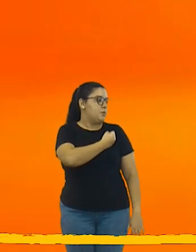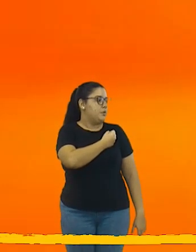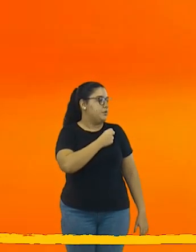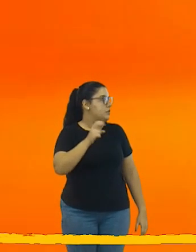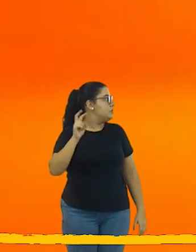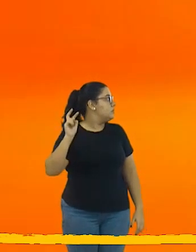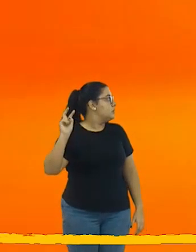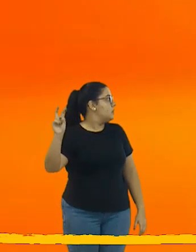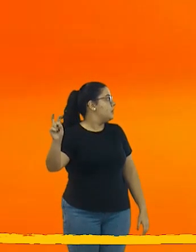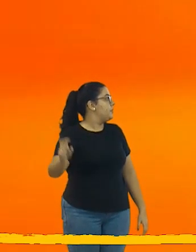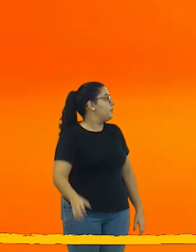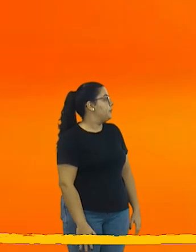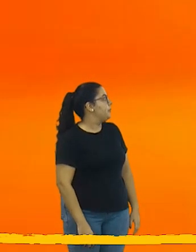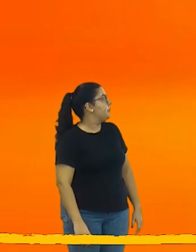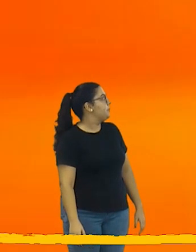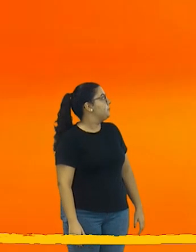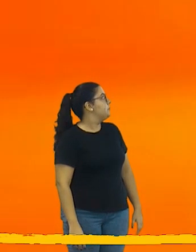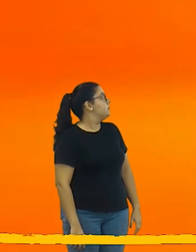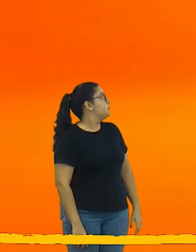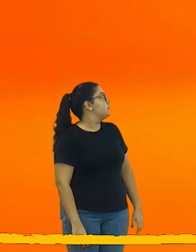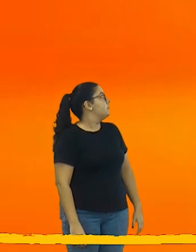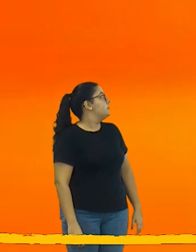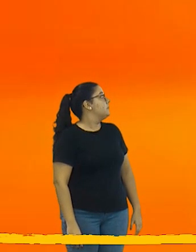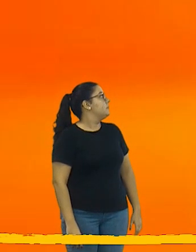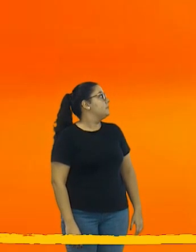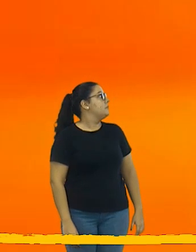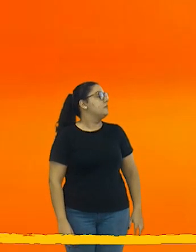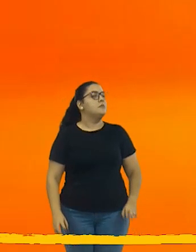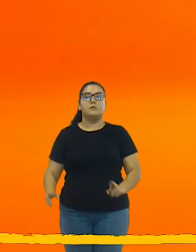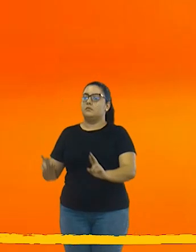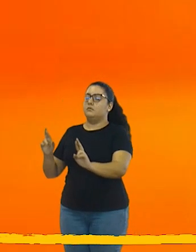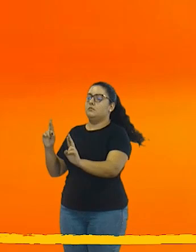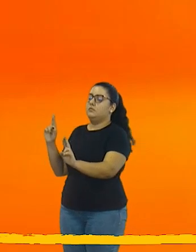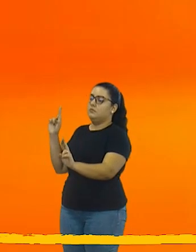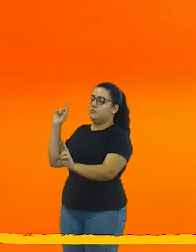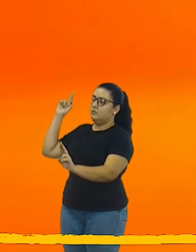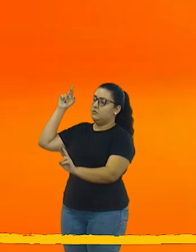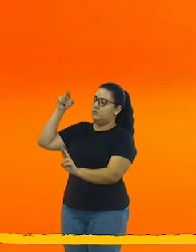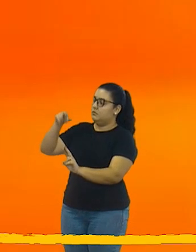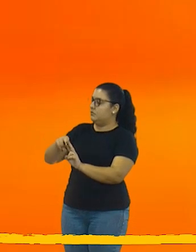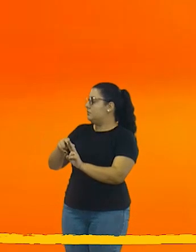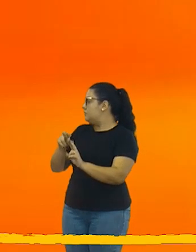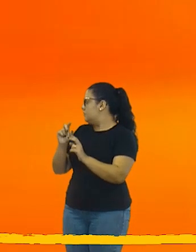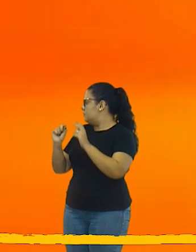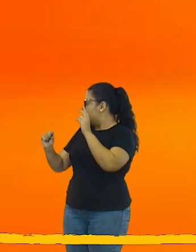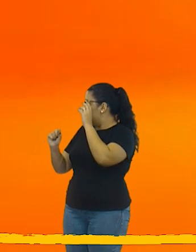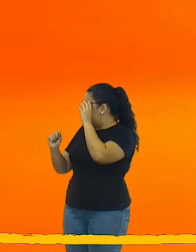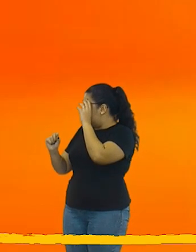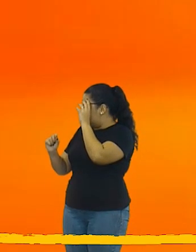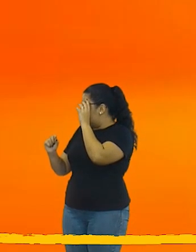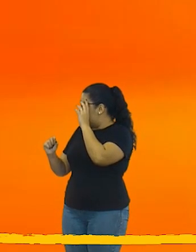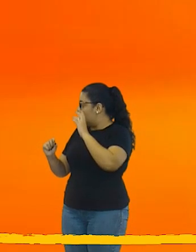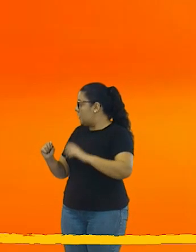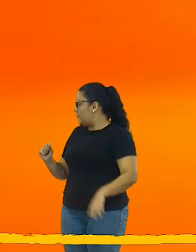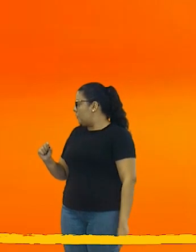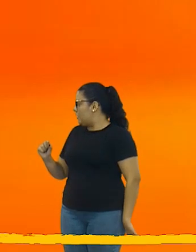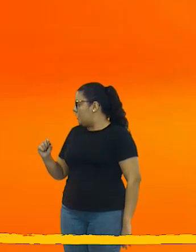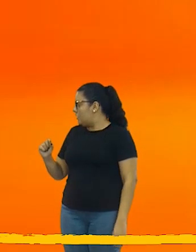5, em que está a matriz de referência, e a partir dessa matriz,